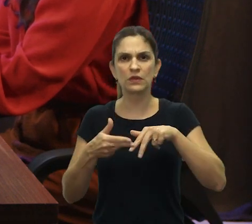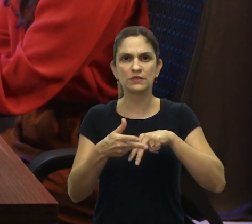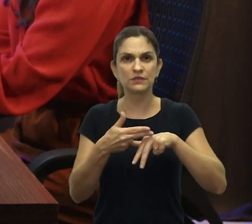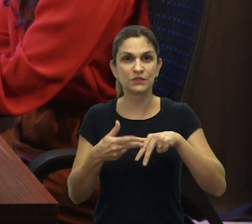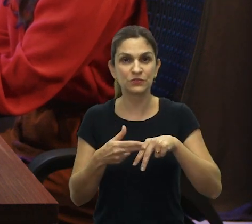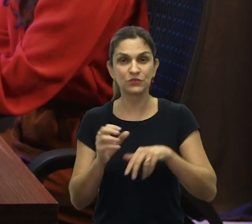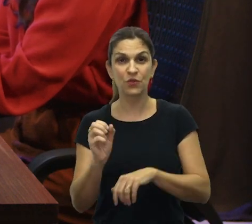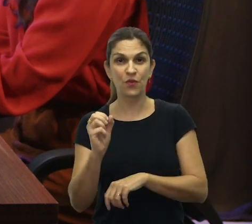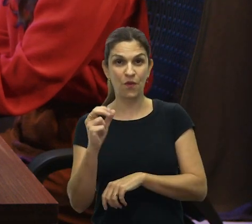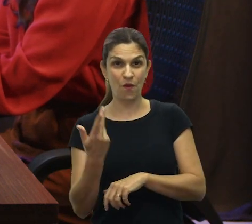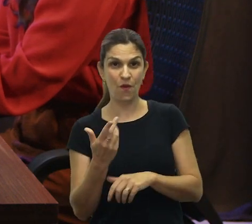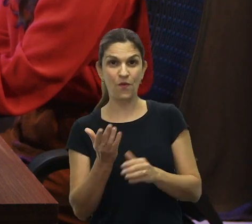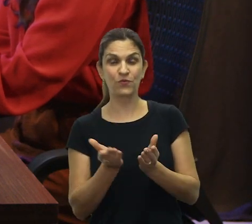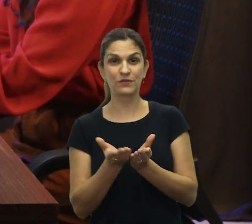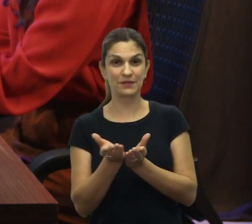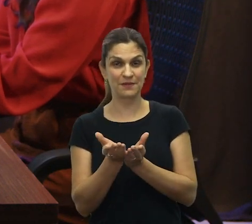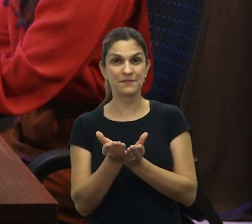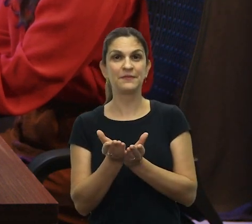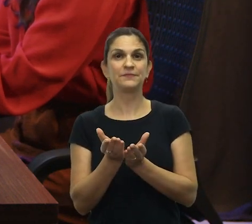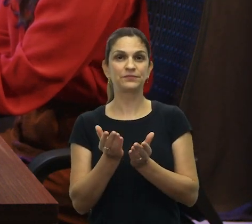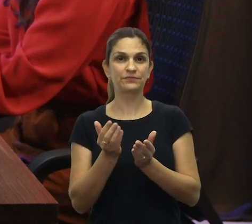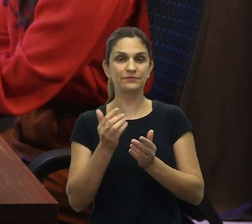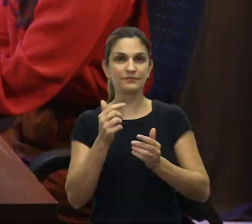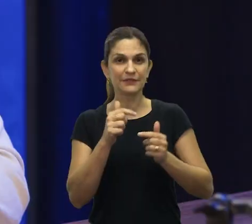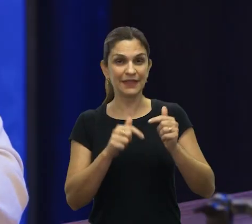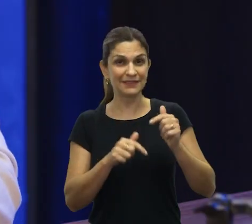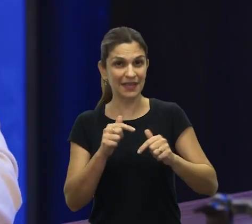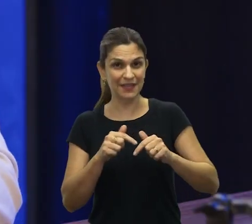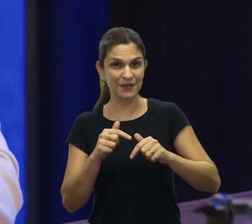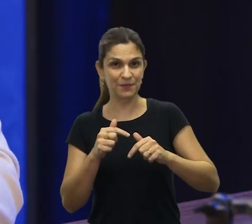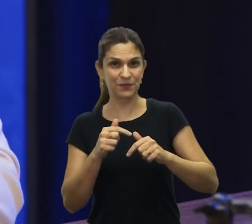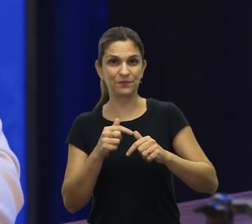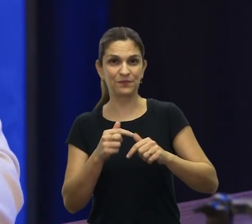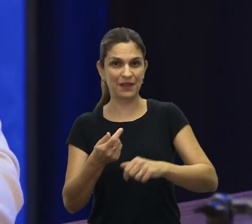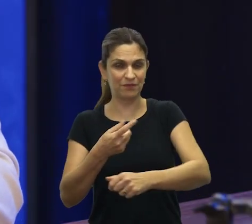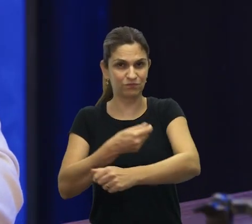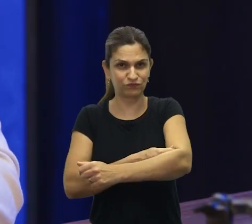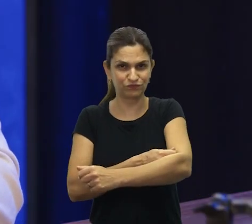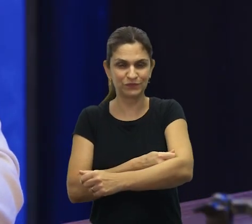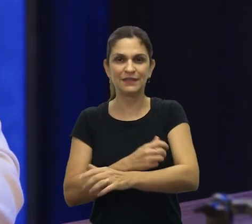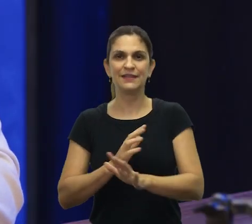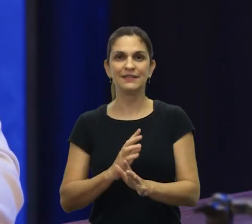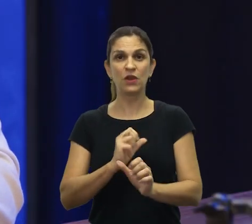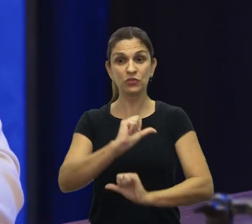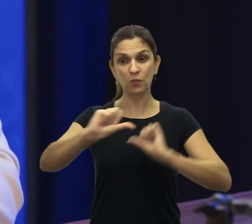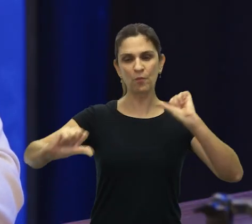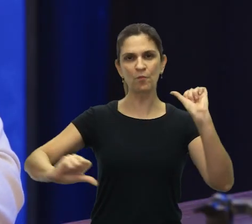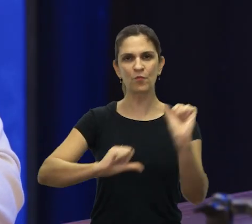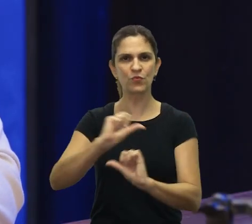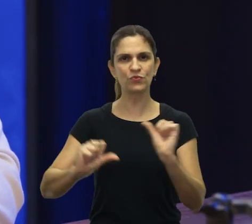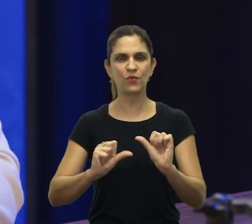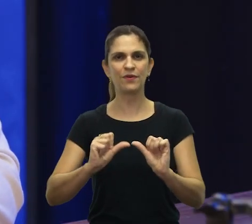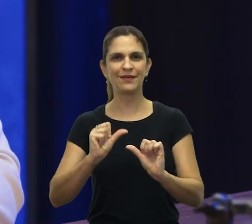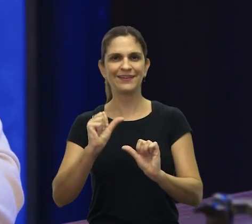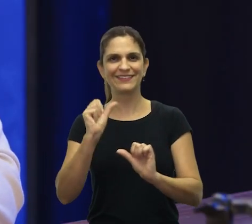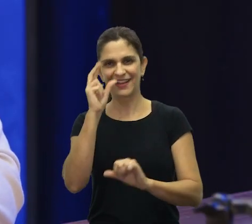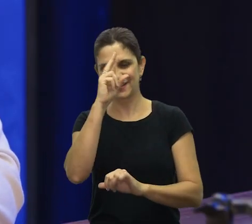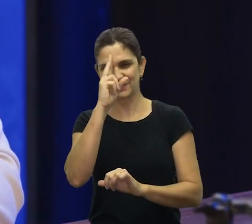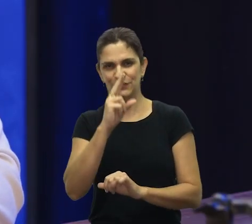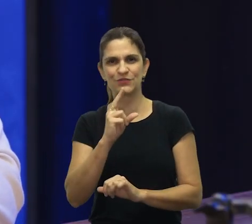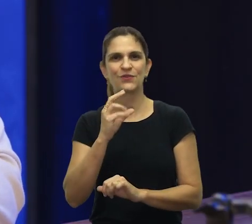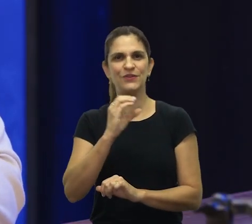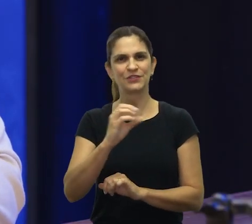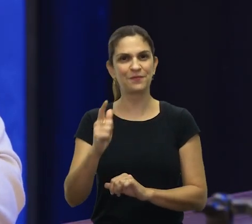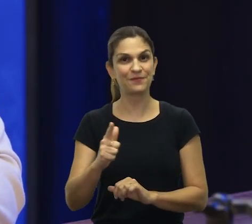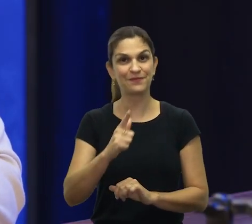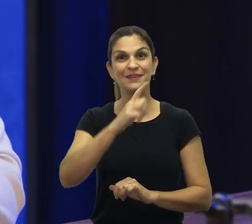cirurgia ou o tratamento oncológico com a quimioterapia. Então, isso mudou a história do câncer de mama no município de Campo Grande e,